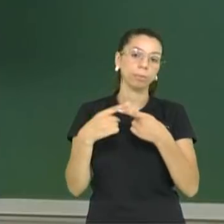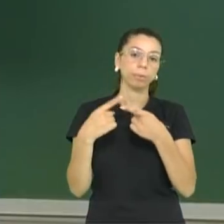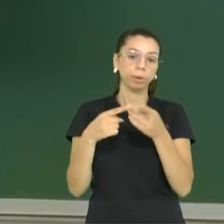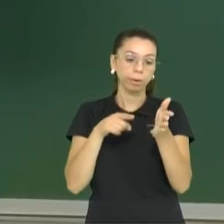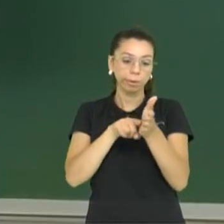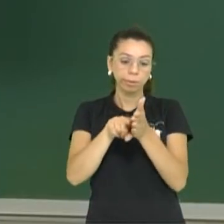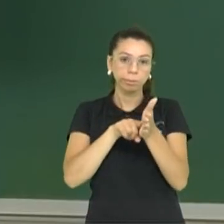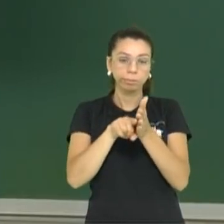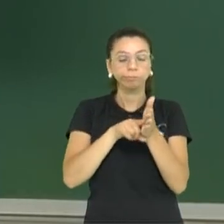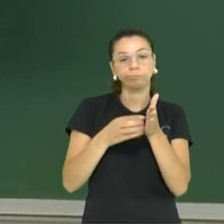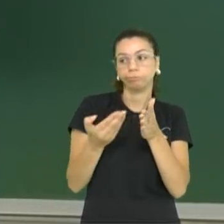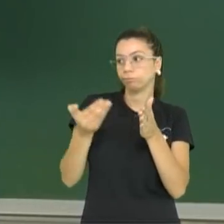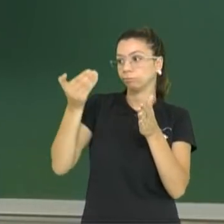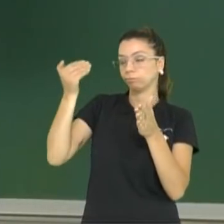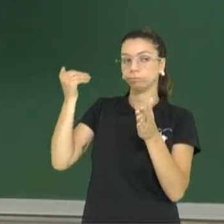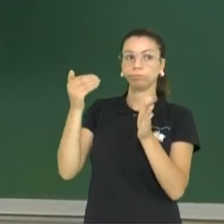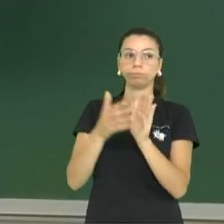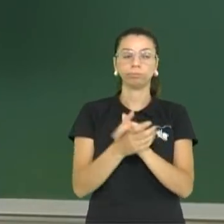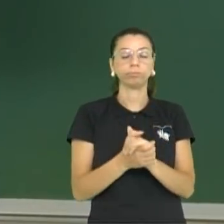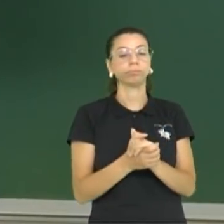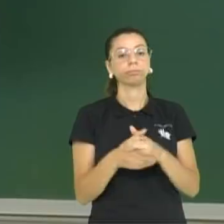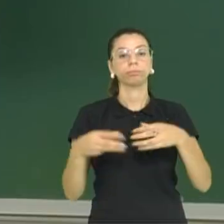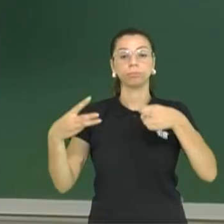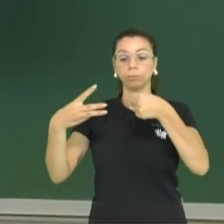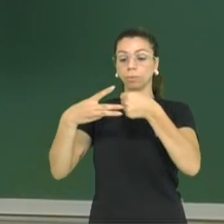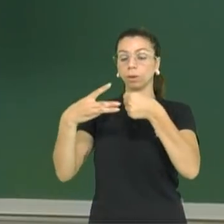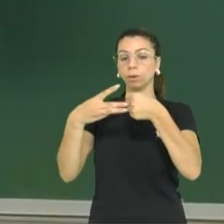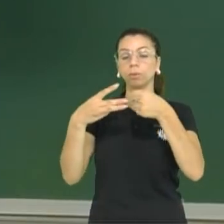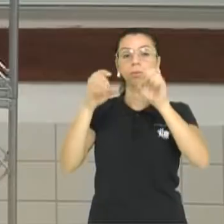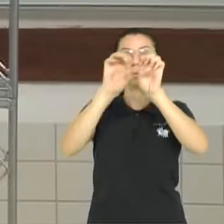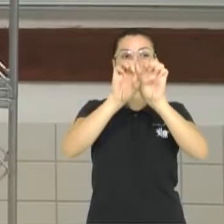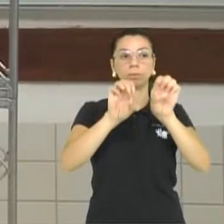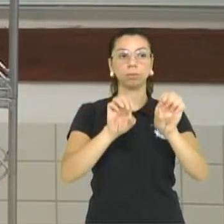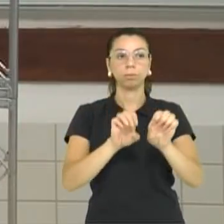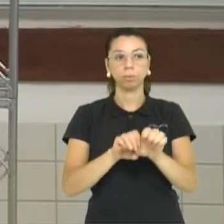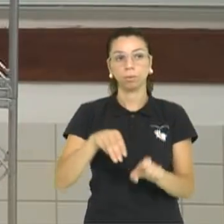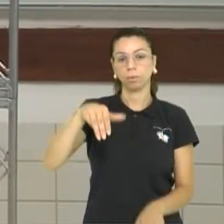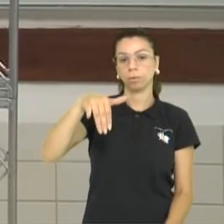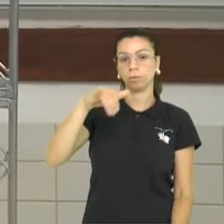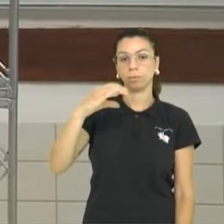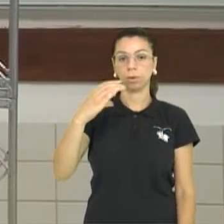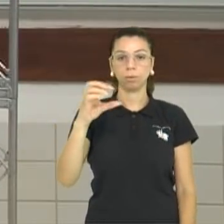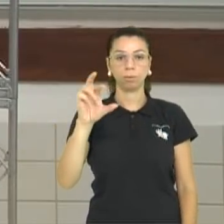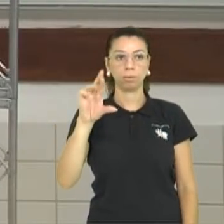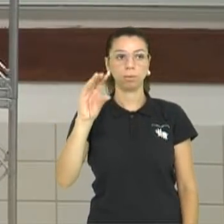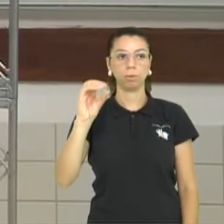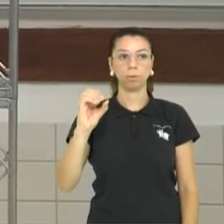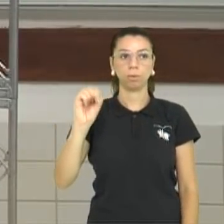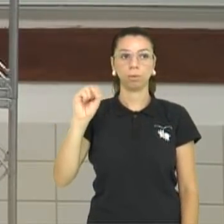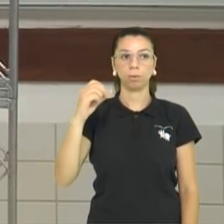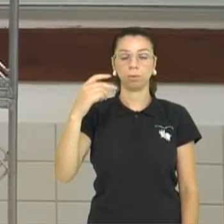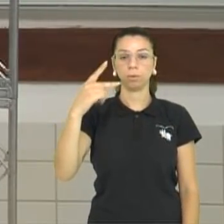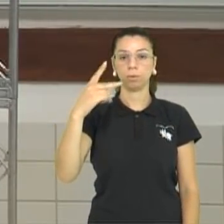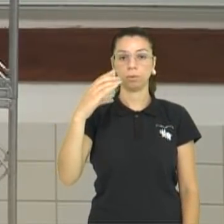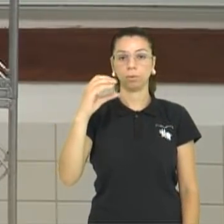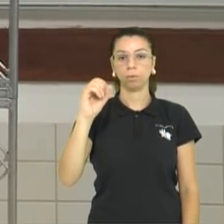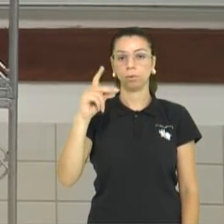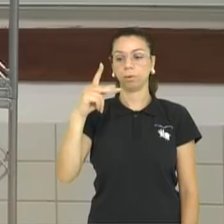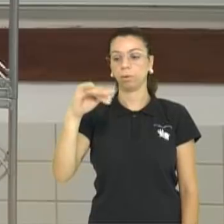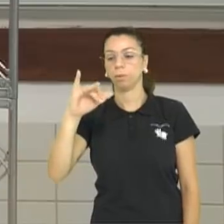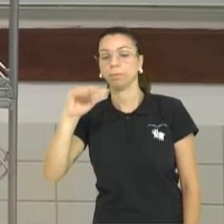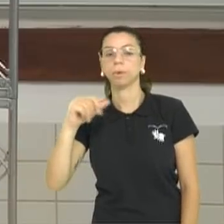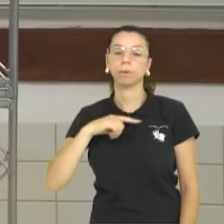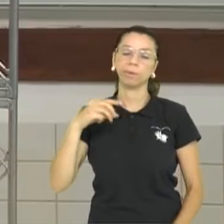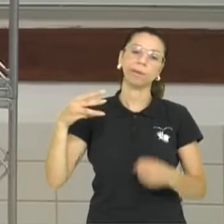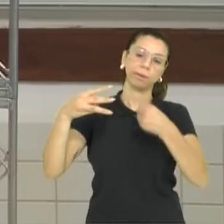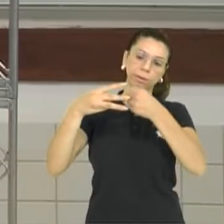As células são estruturas geralmente o quê? Microscópicas. Eu tenho algumas células que são maiorzinhas, que não podem